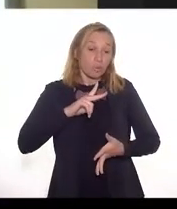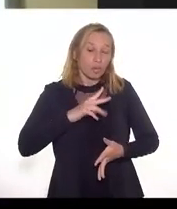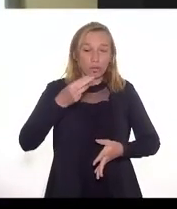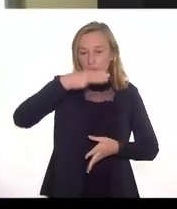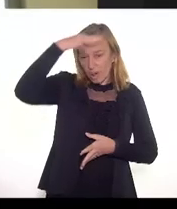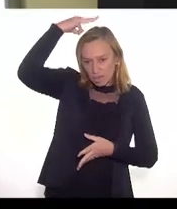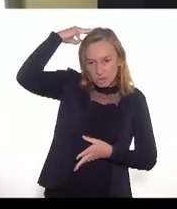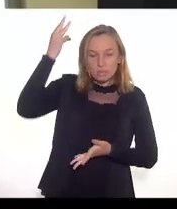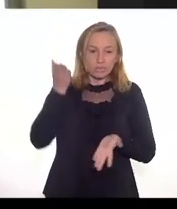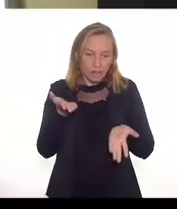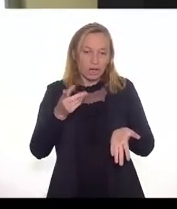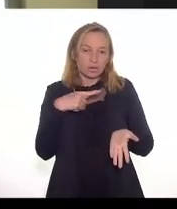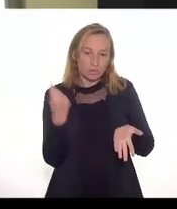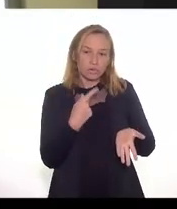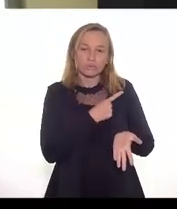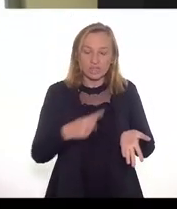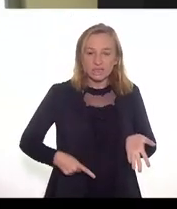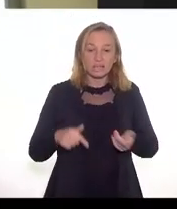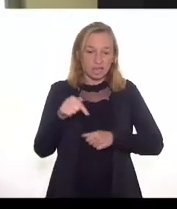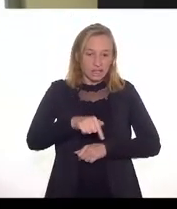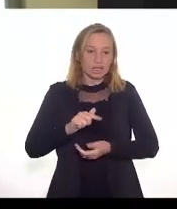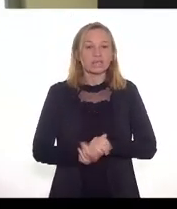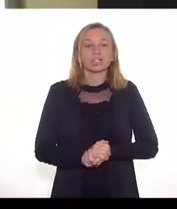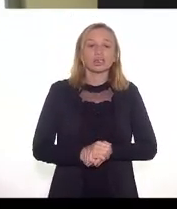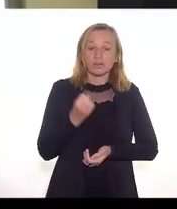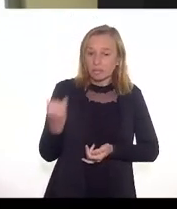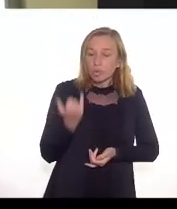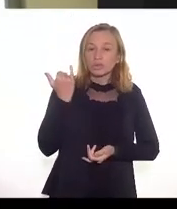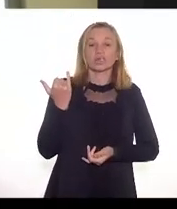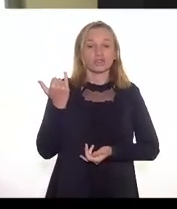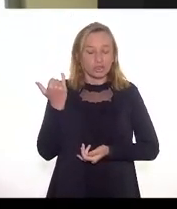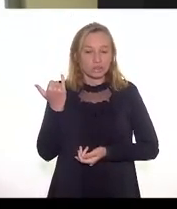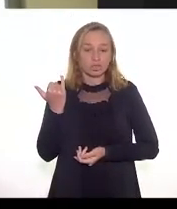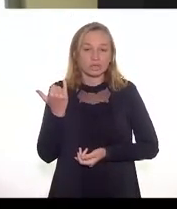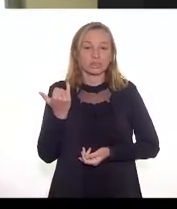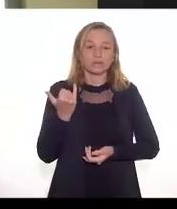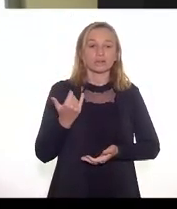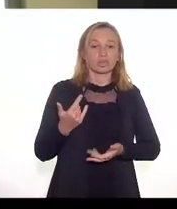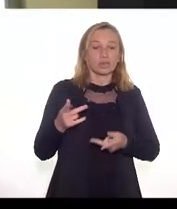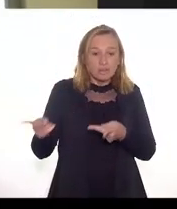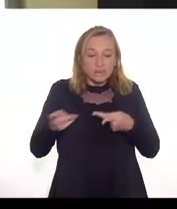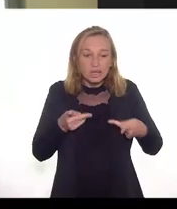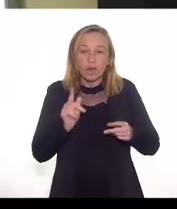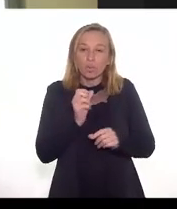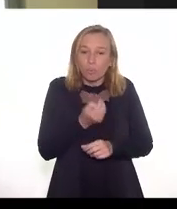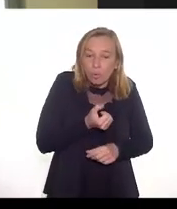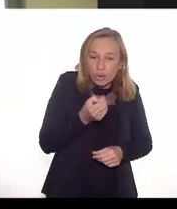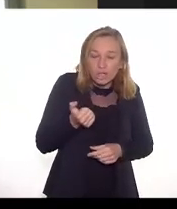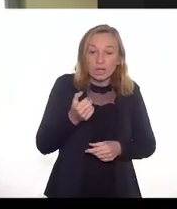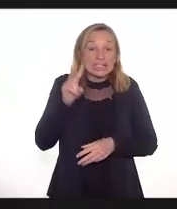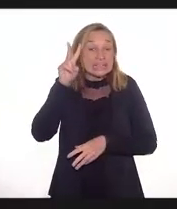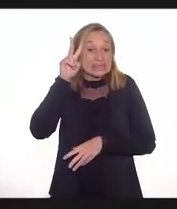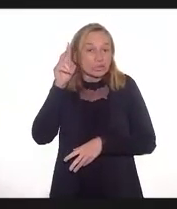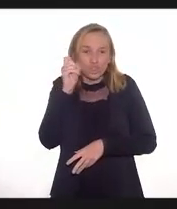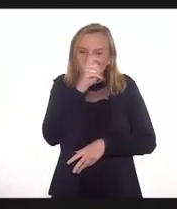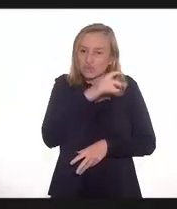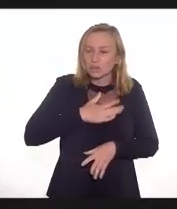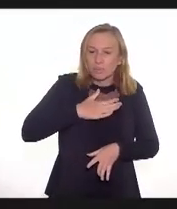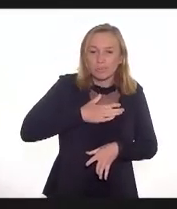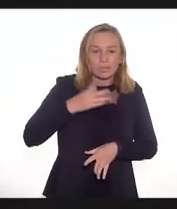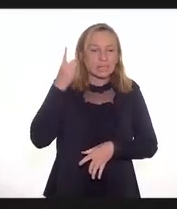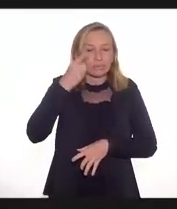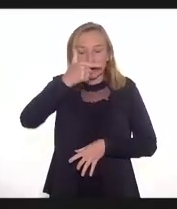Márcio, nosso presidente aqui, acho que seria importante dar uma passada, olhar. Segundo mas... é difícil para mim, para o Luiz Paulo,